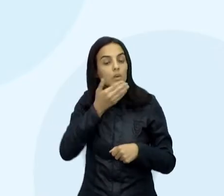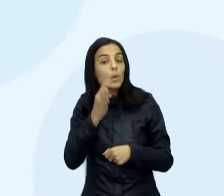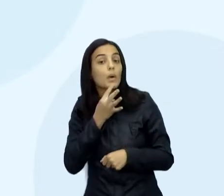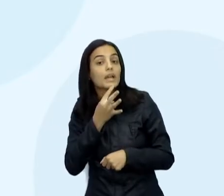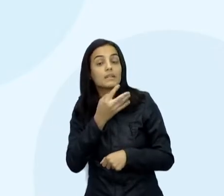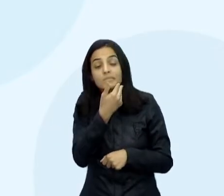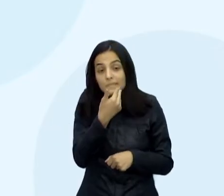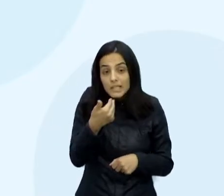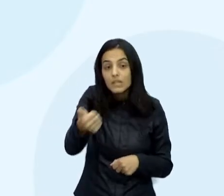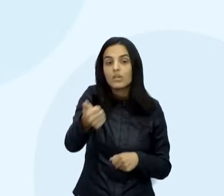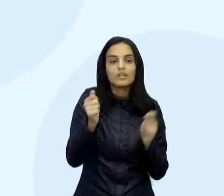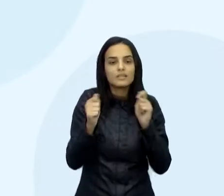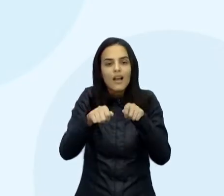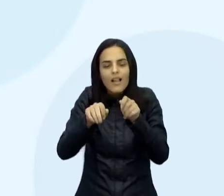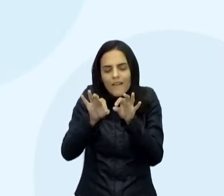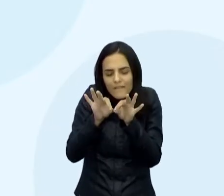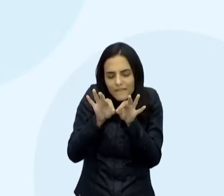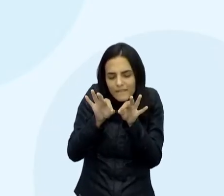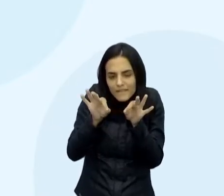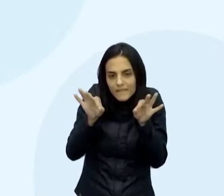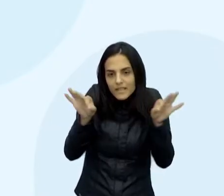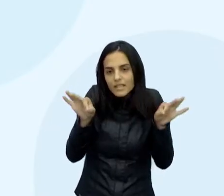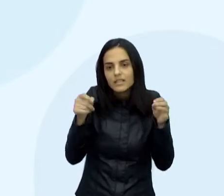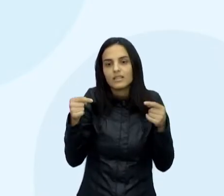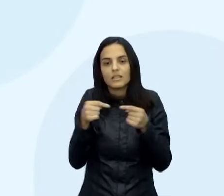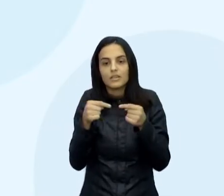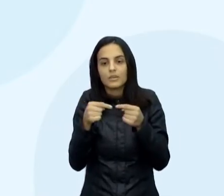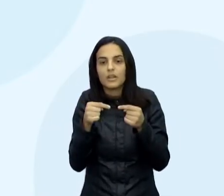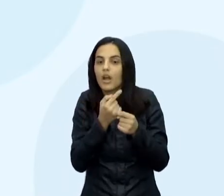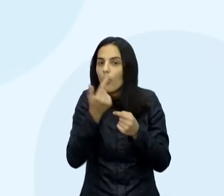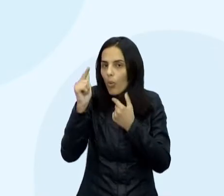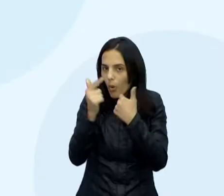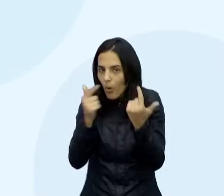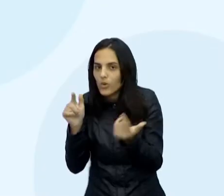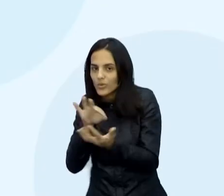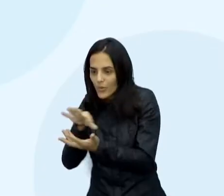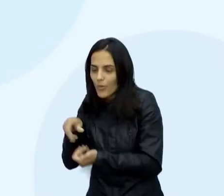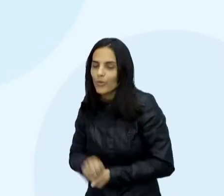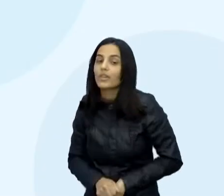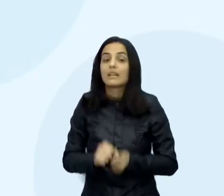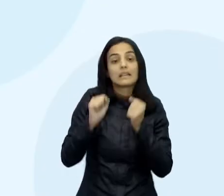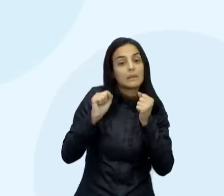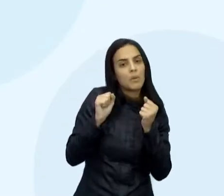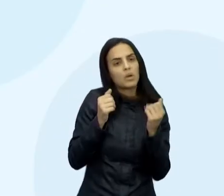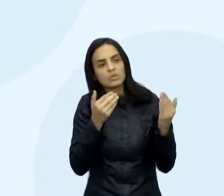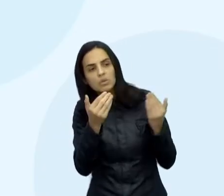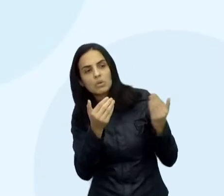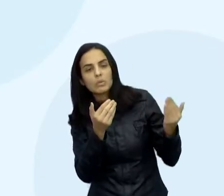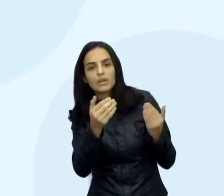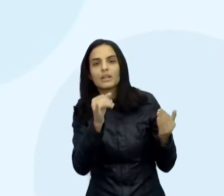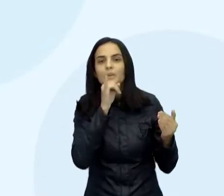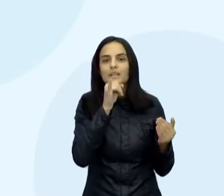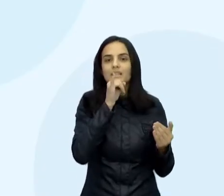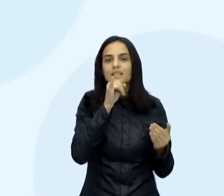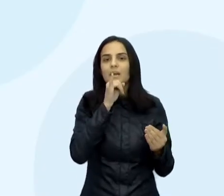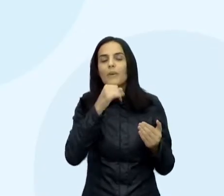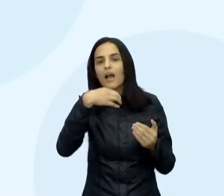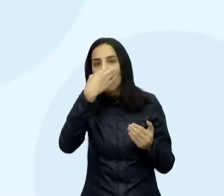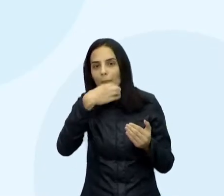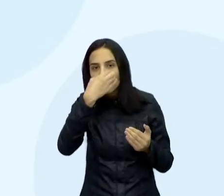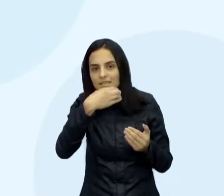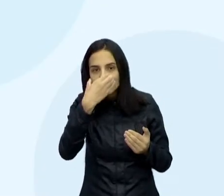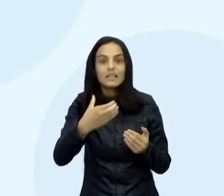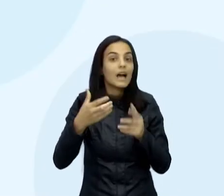melhor. Ela é tão fina em relação ao restante do planeta que pode ser comparada à casca de uma maçã